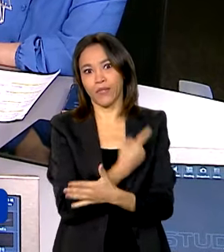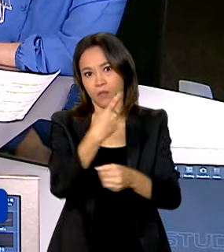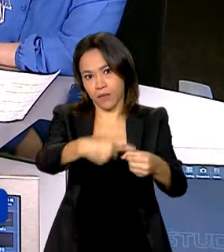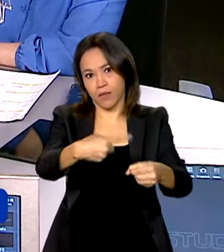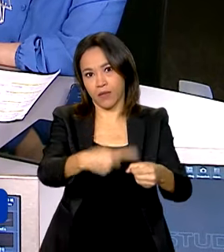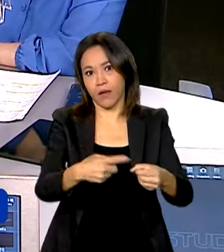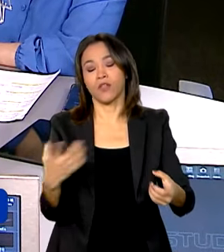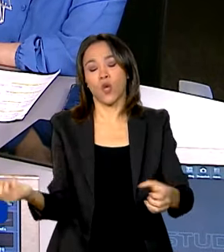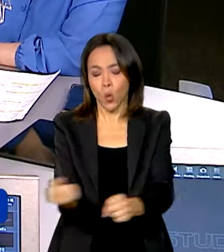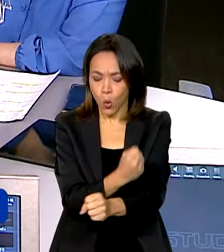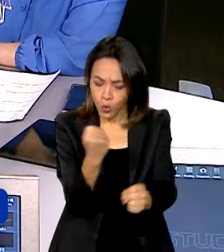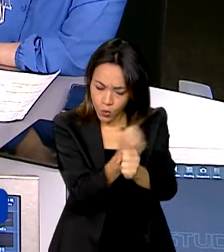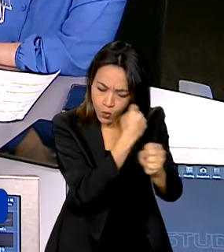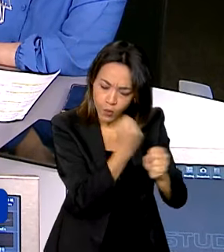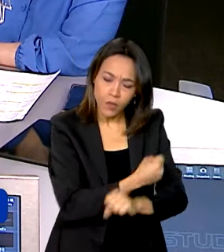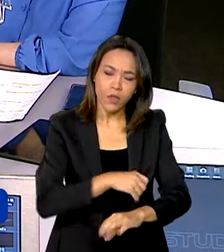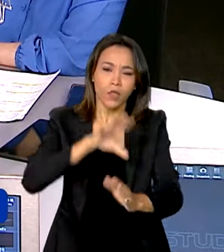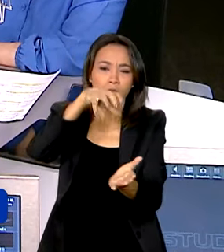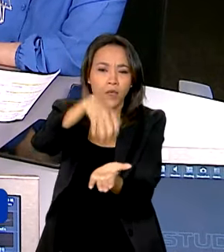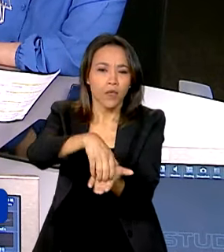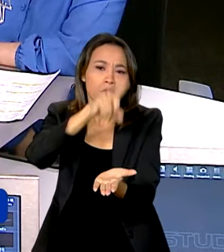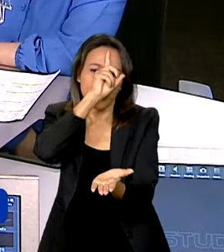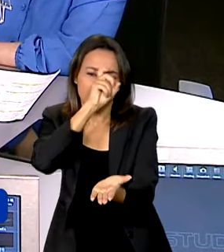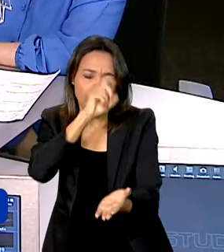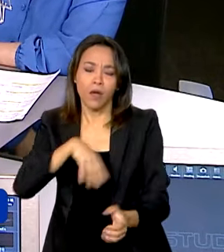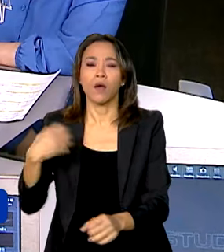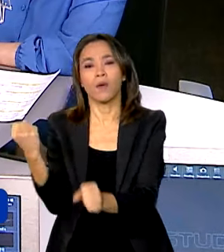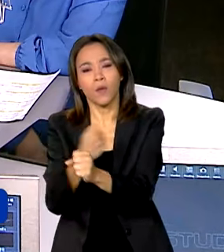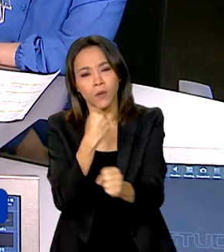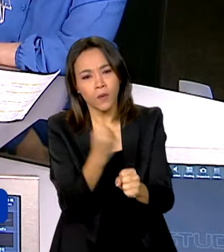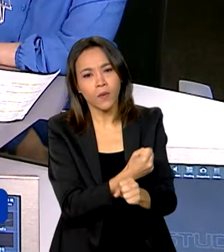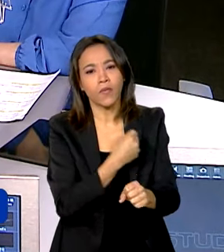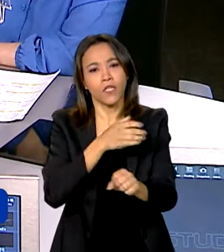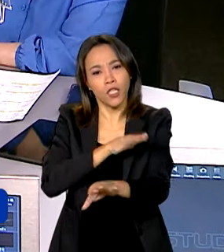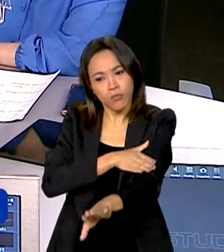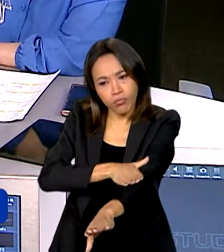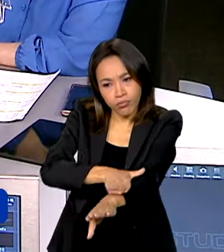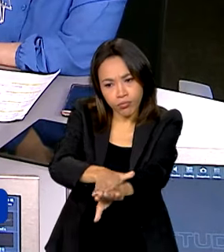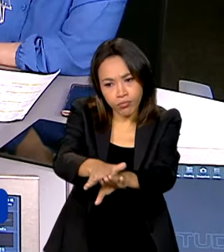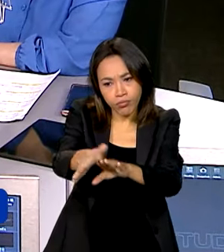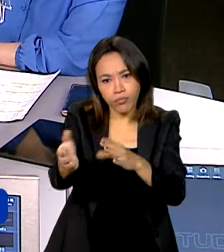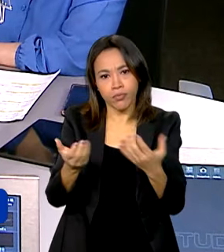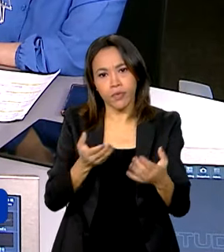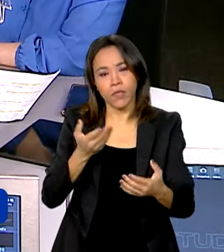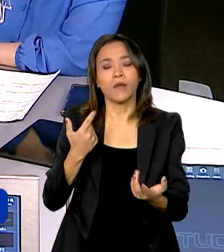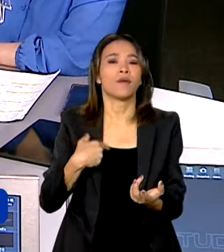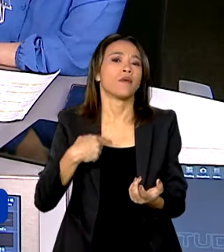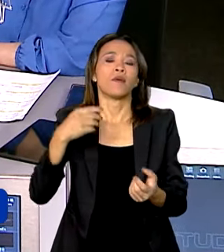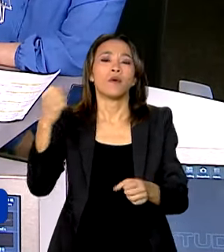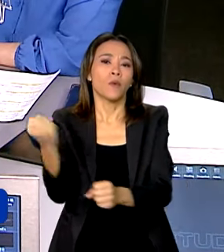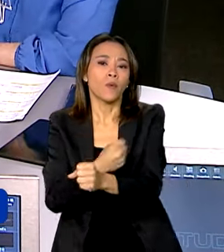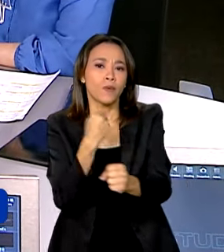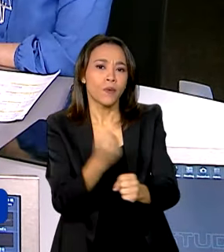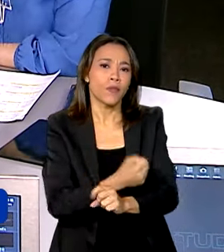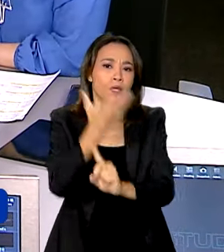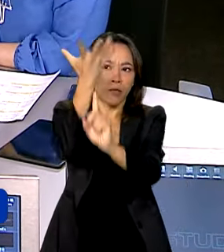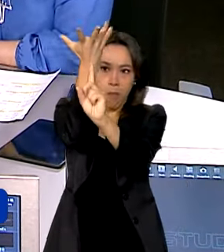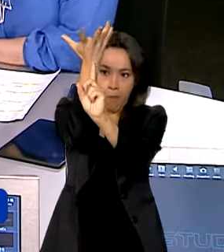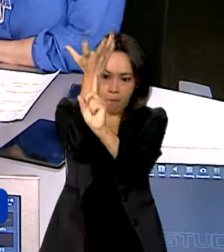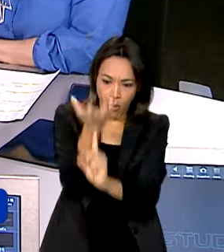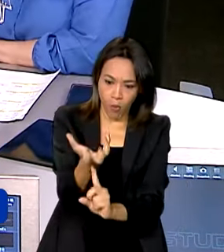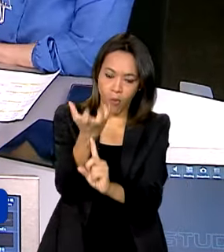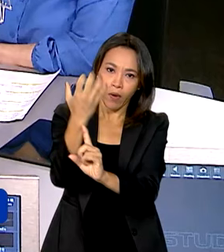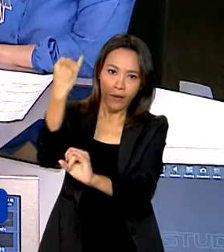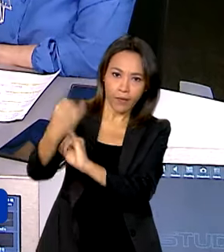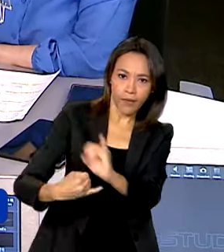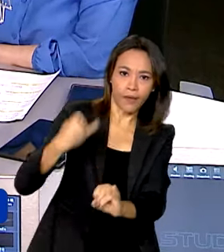reconstruir unidades de saúde para reconstruir estrada para reconstruir linha de transmissão de de internet Então